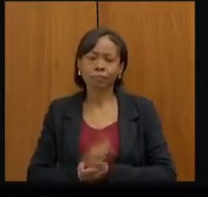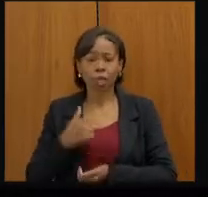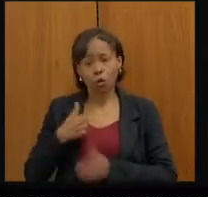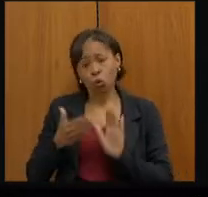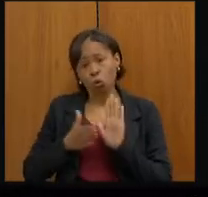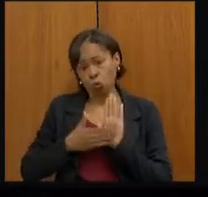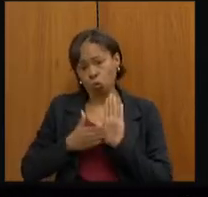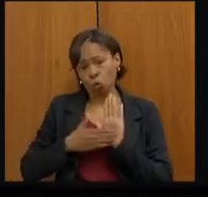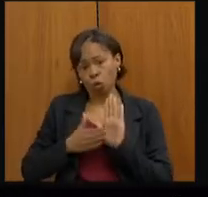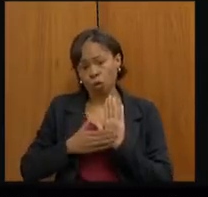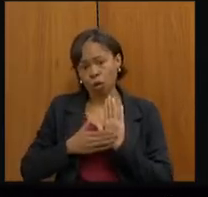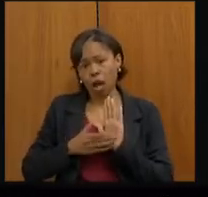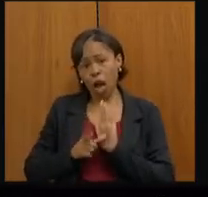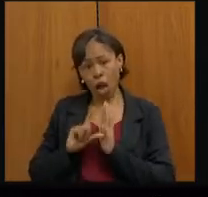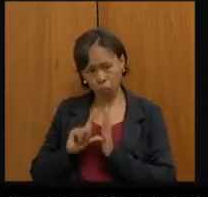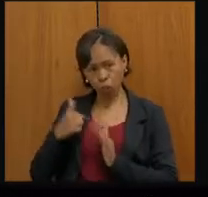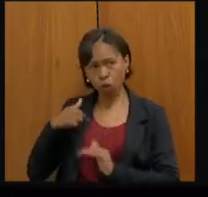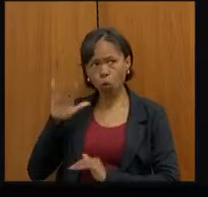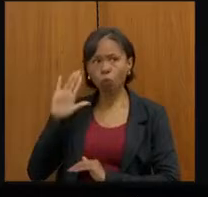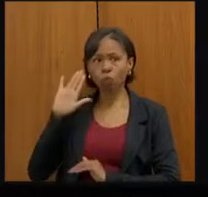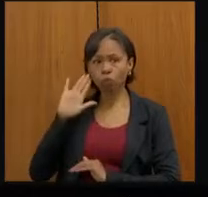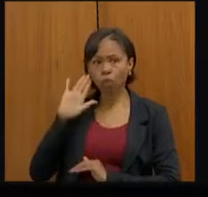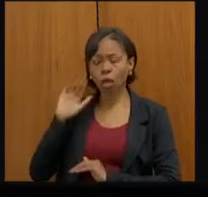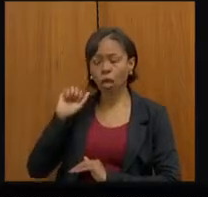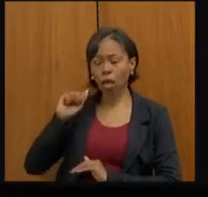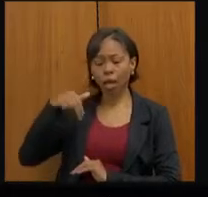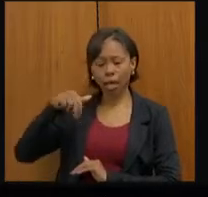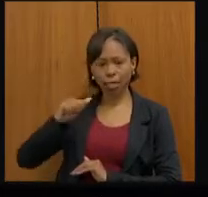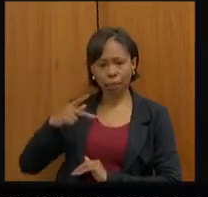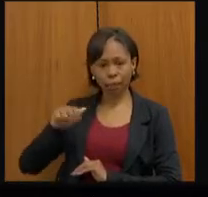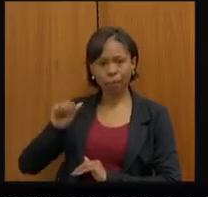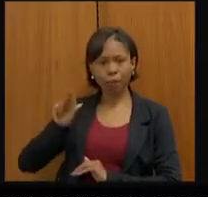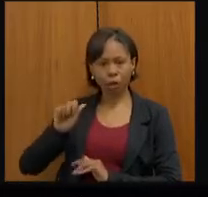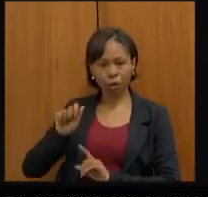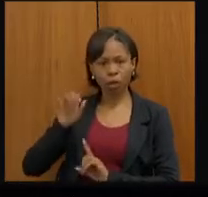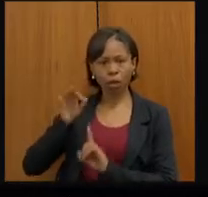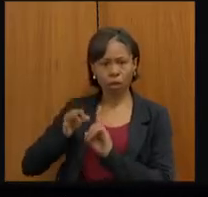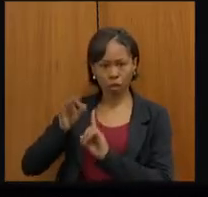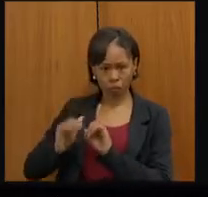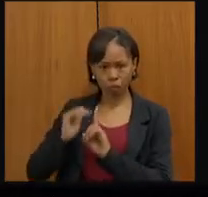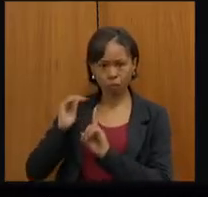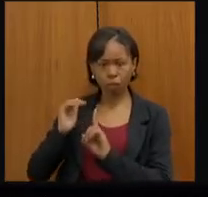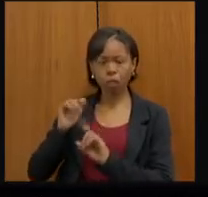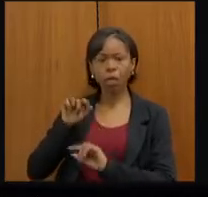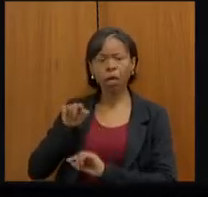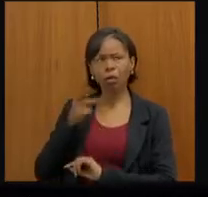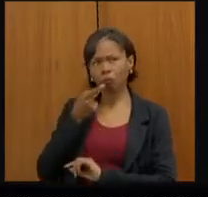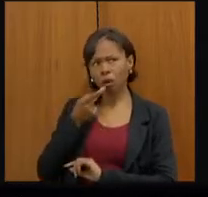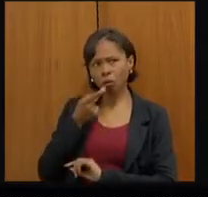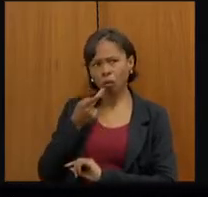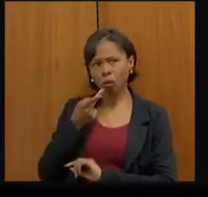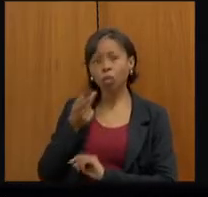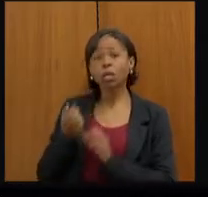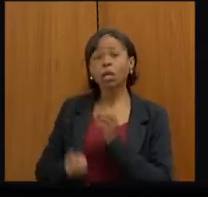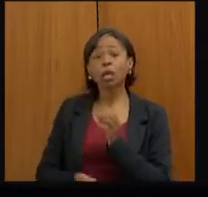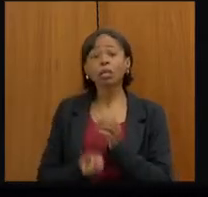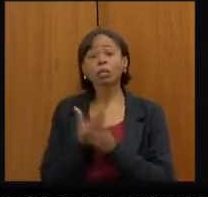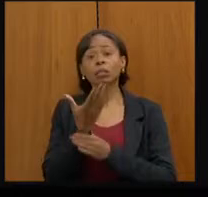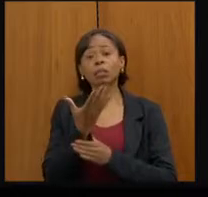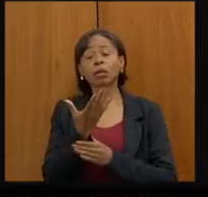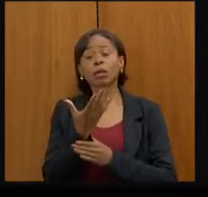fala da doutora Ana Paulas embargadora a criação deputada Ana Paula